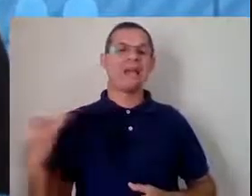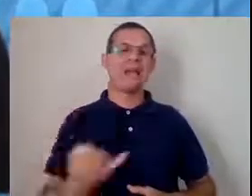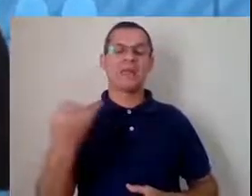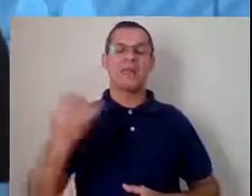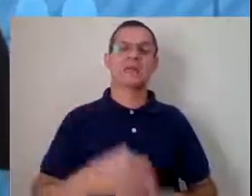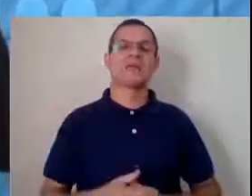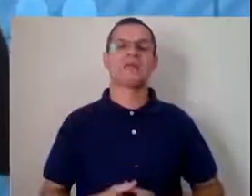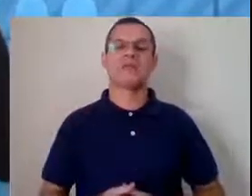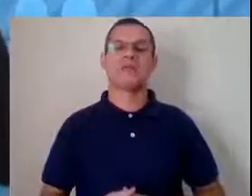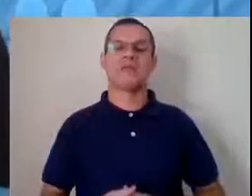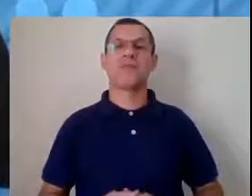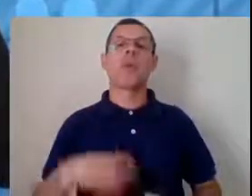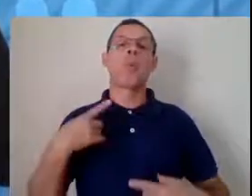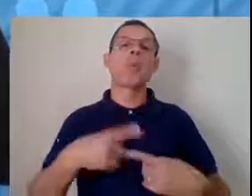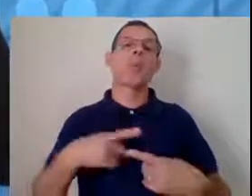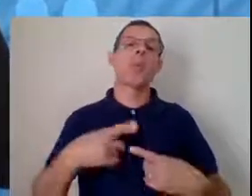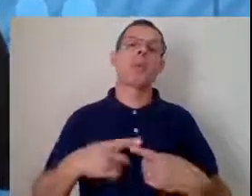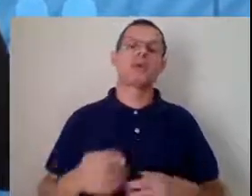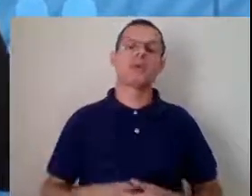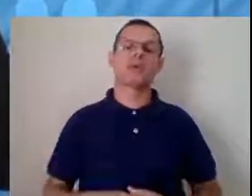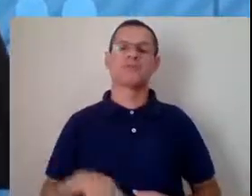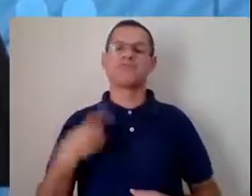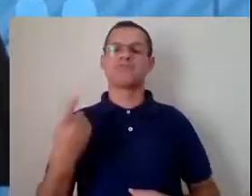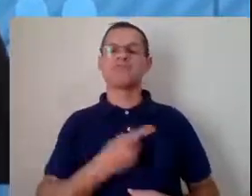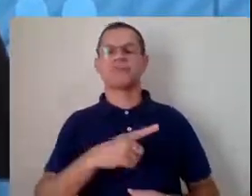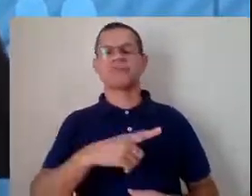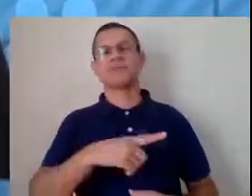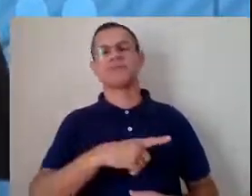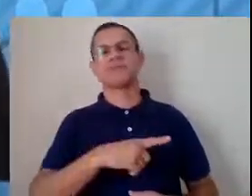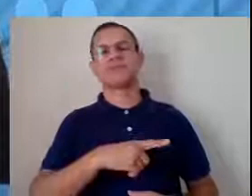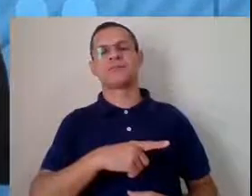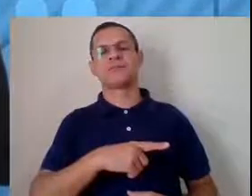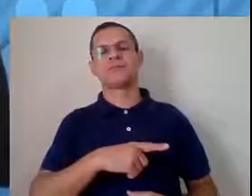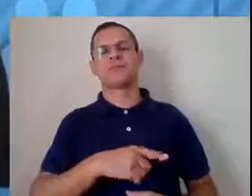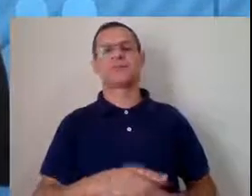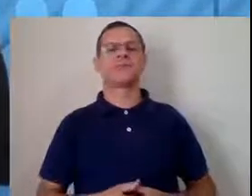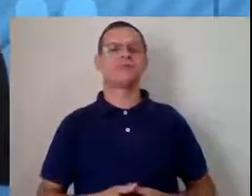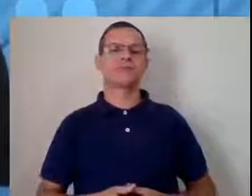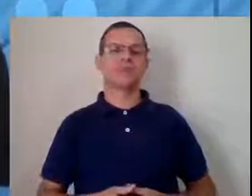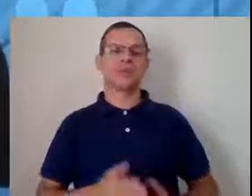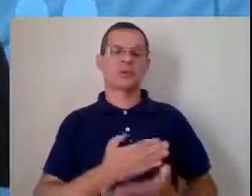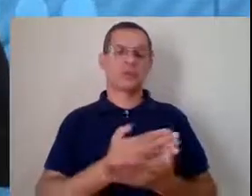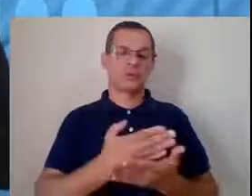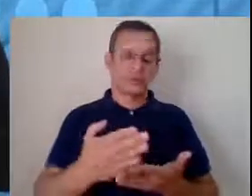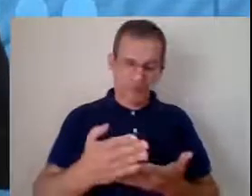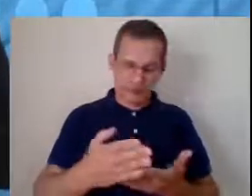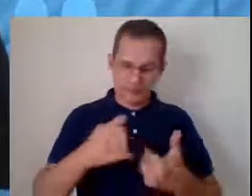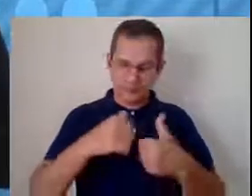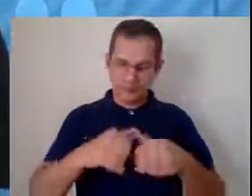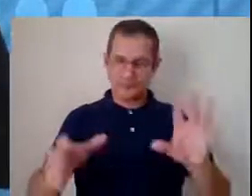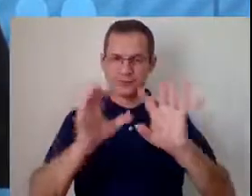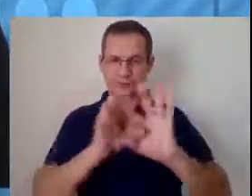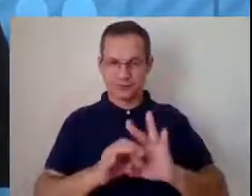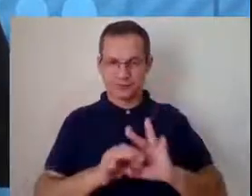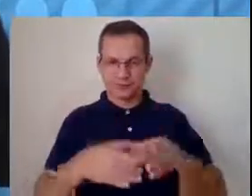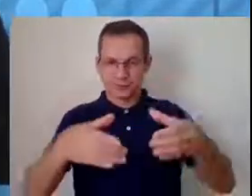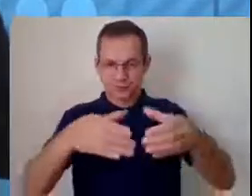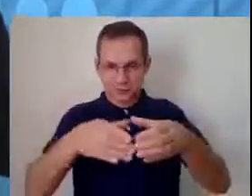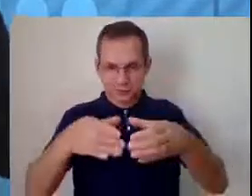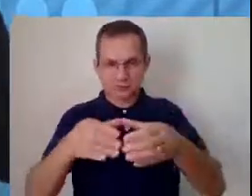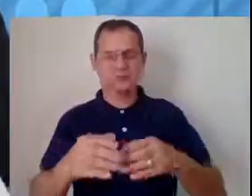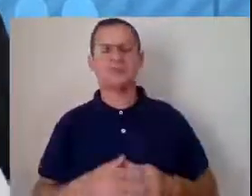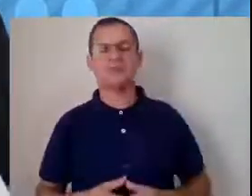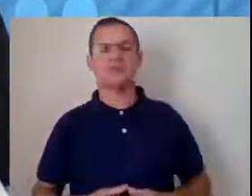extremamente importante. Por quê? Porque nós falamos lá no começo que essas relações com